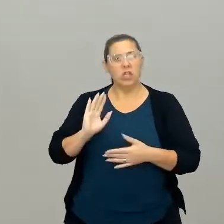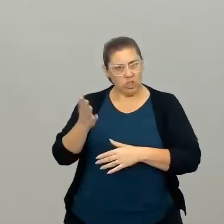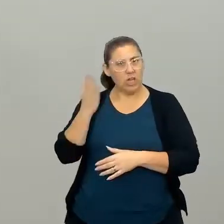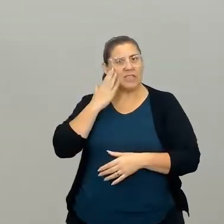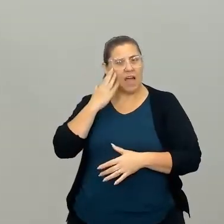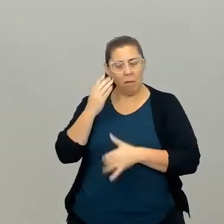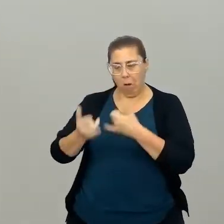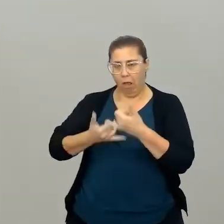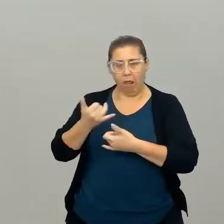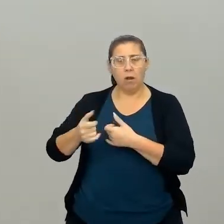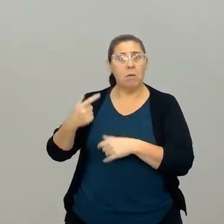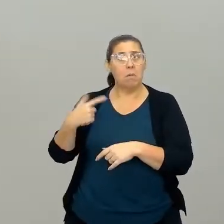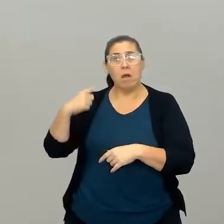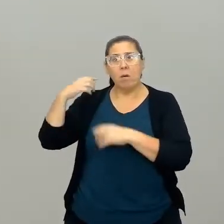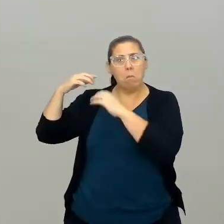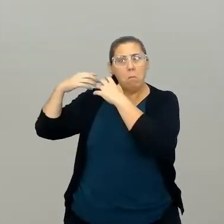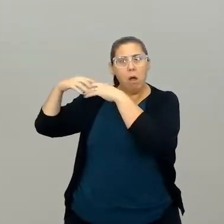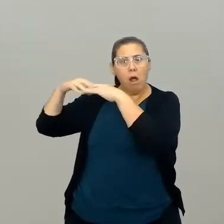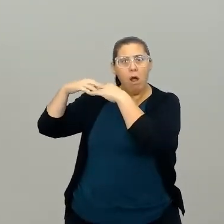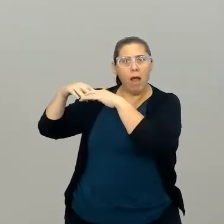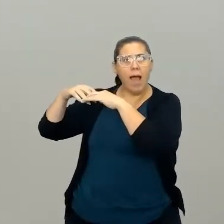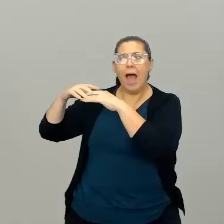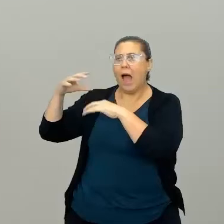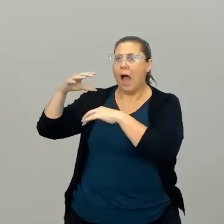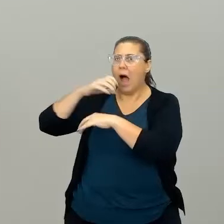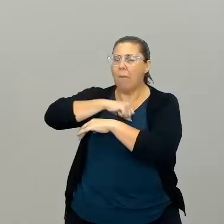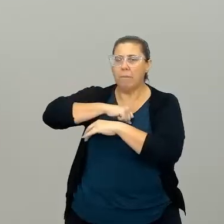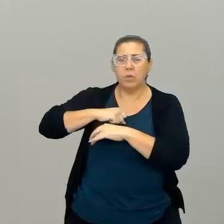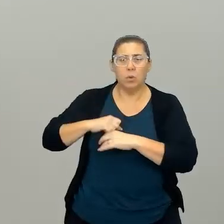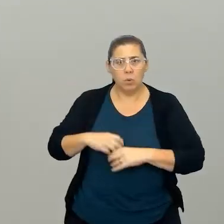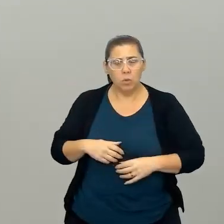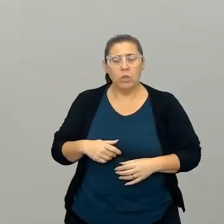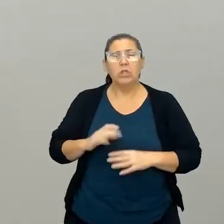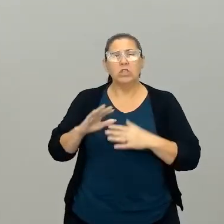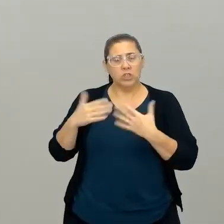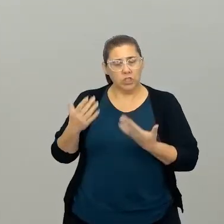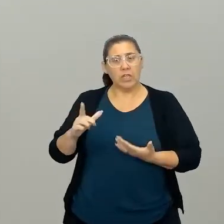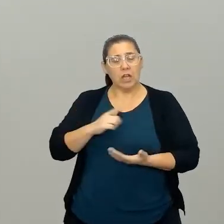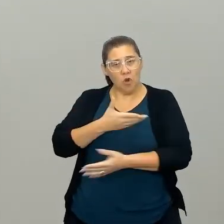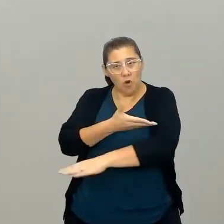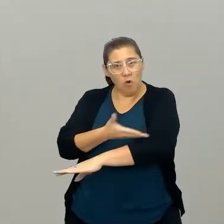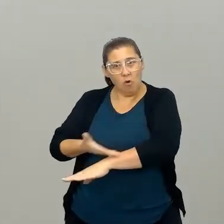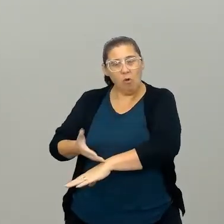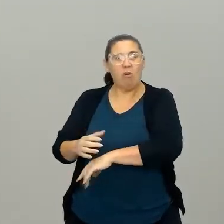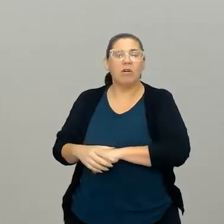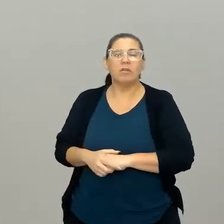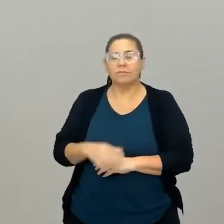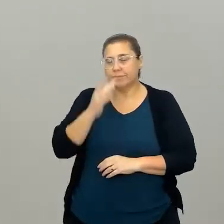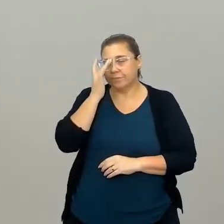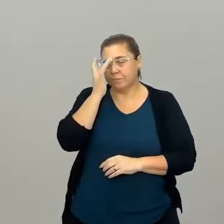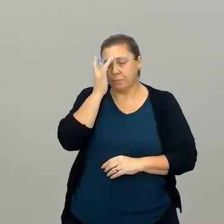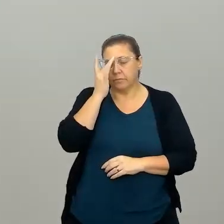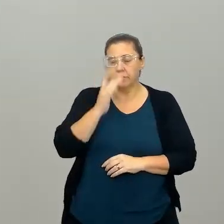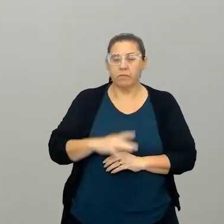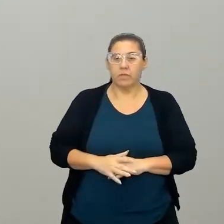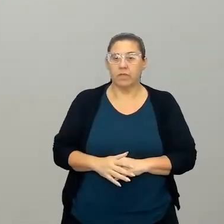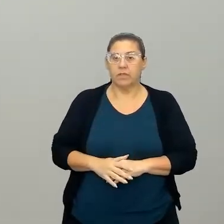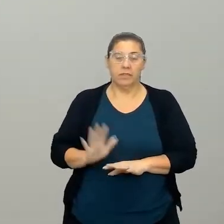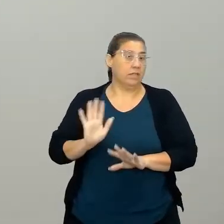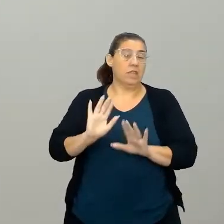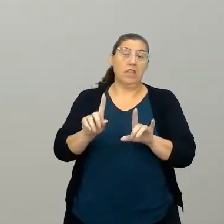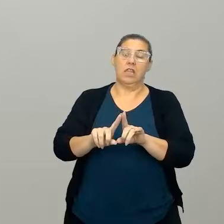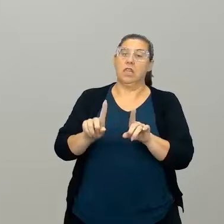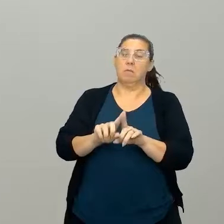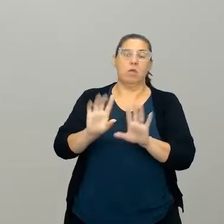processo cognitivo dele já passa a ser construído nessa pegada. Isso tem, inclusive, também não é o tema da aula,